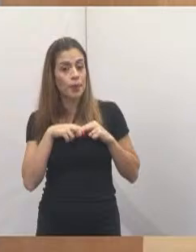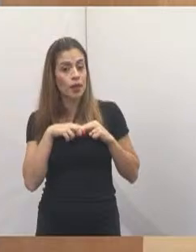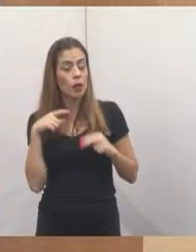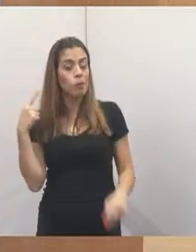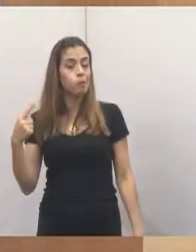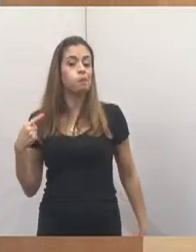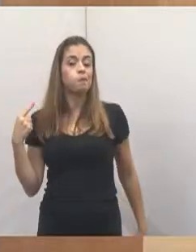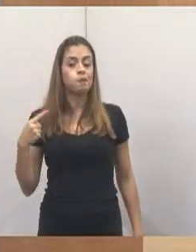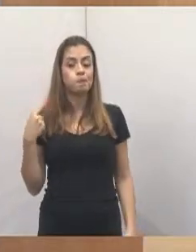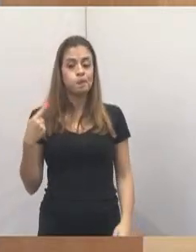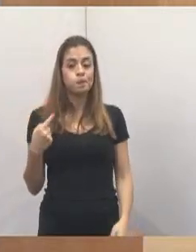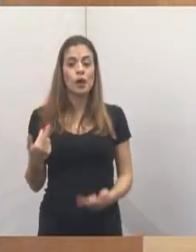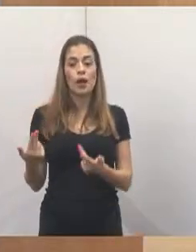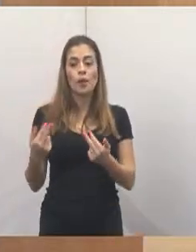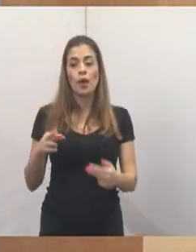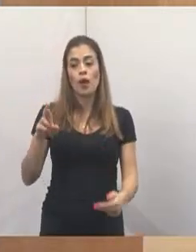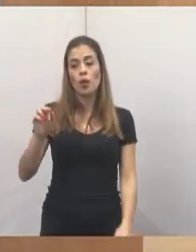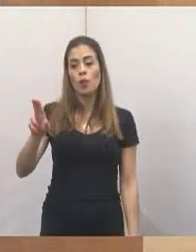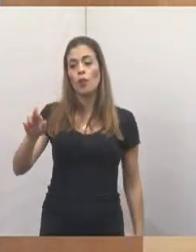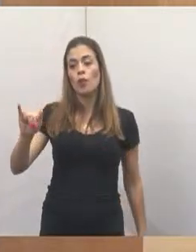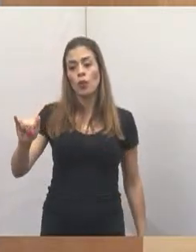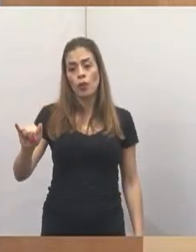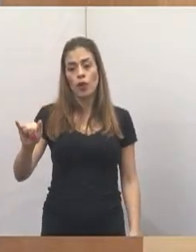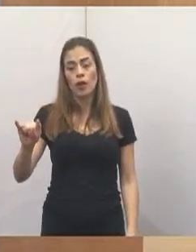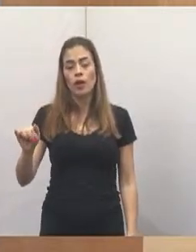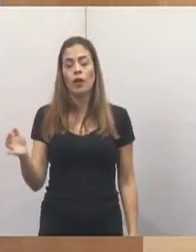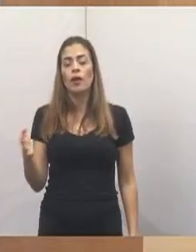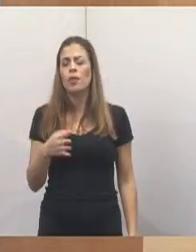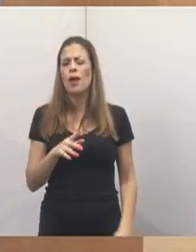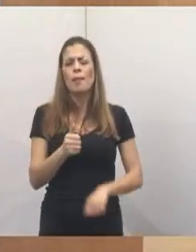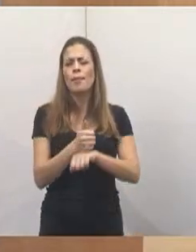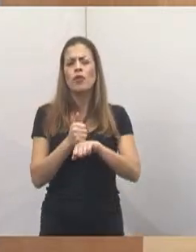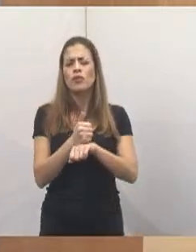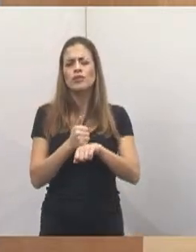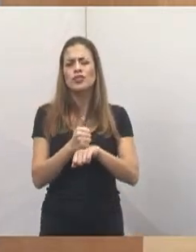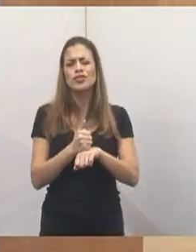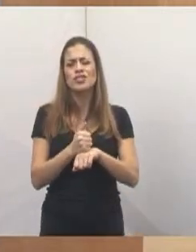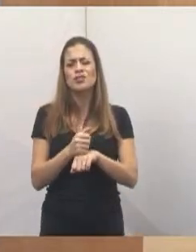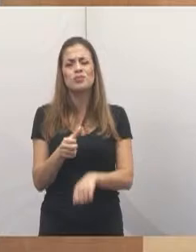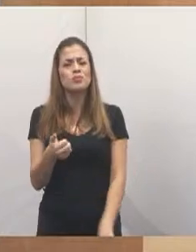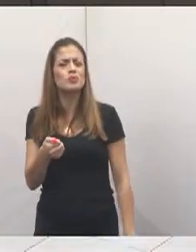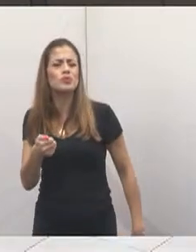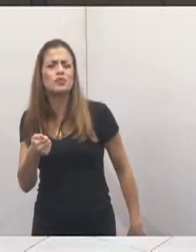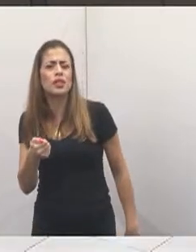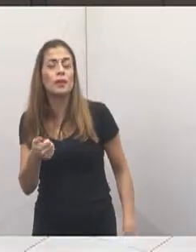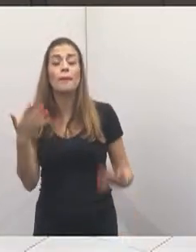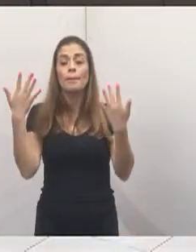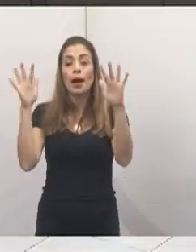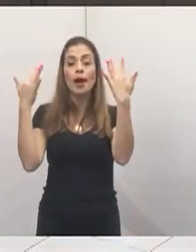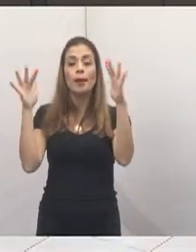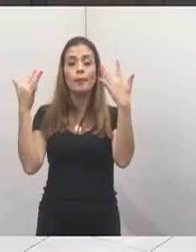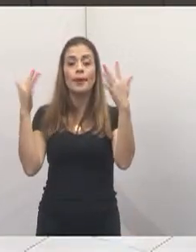advocacia, como dizia Rui Barbosa, nunca será uma profissão de covardes. Parabéns.